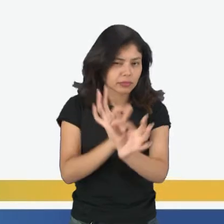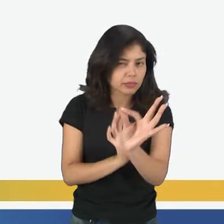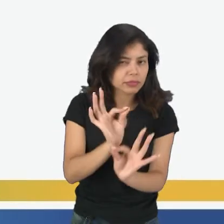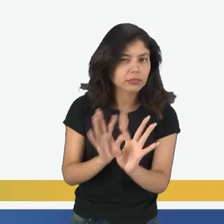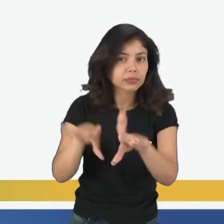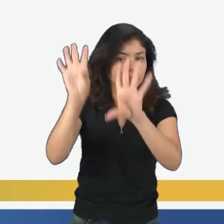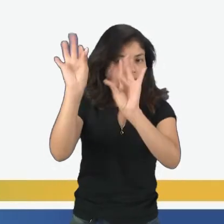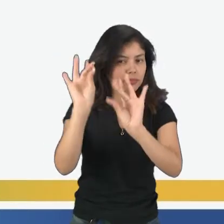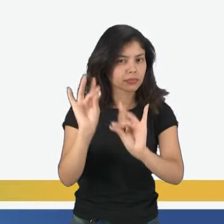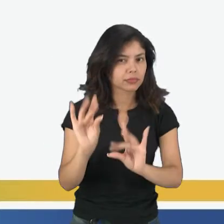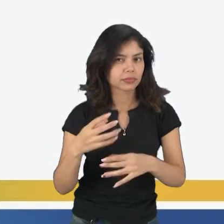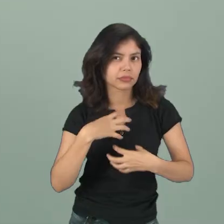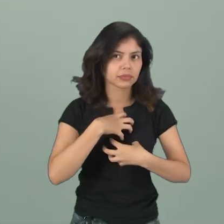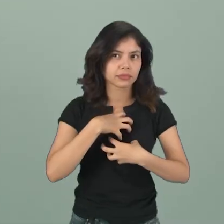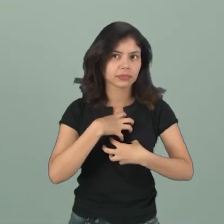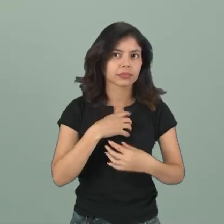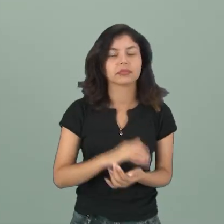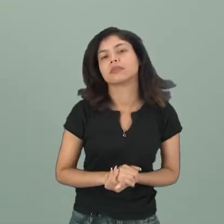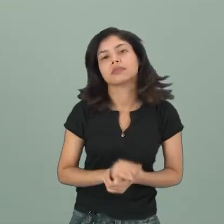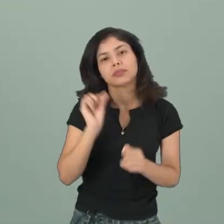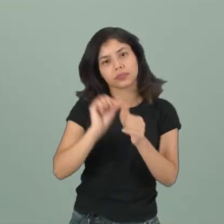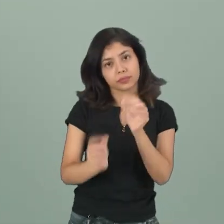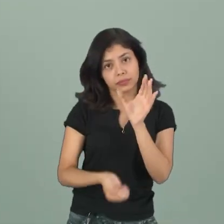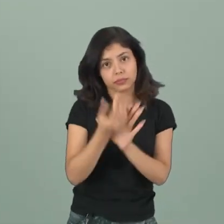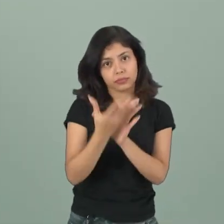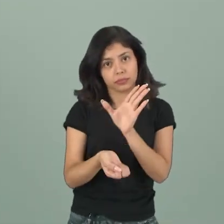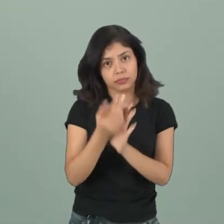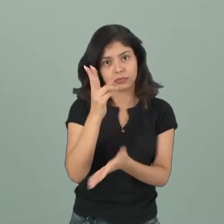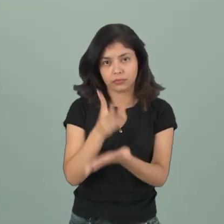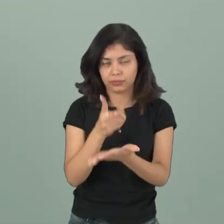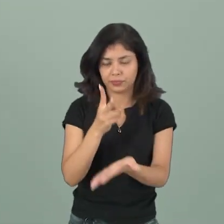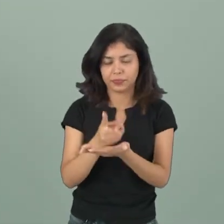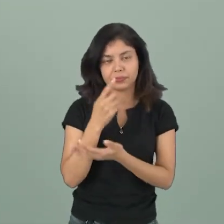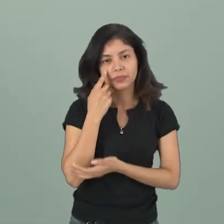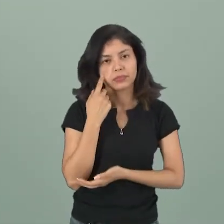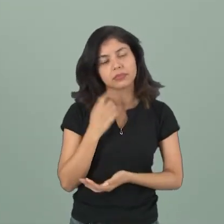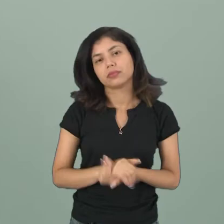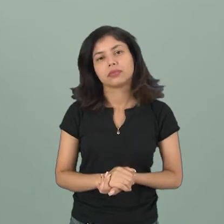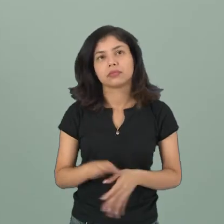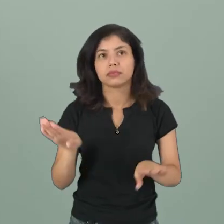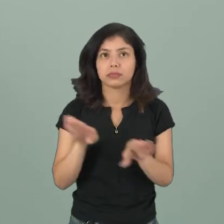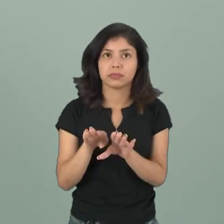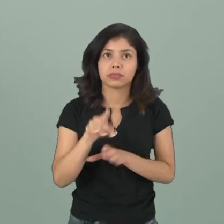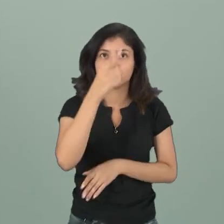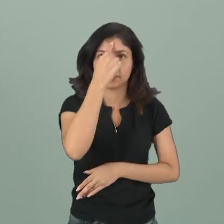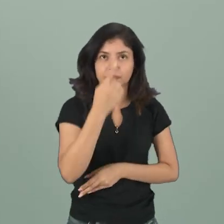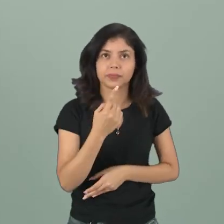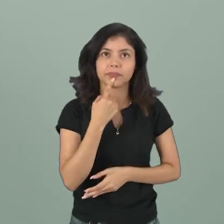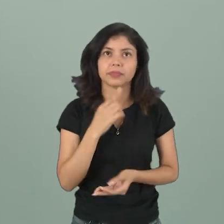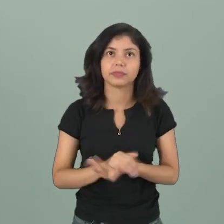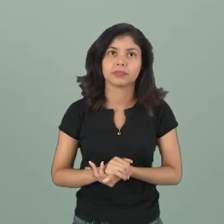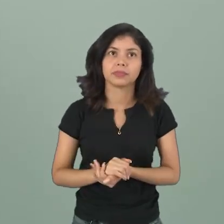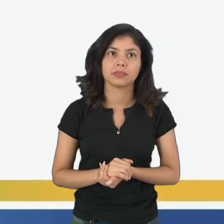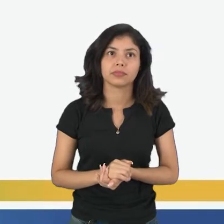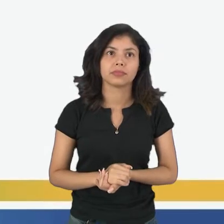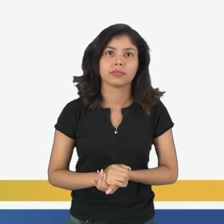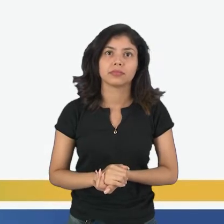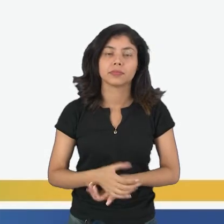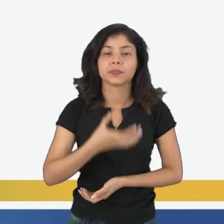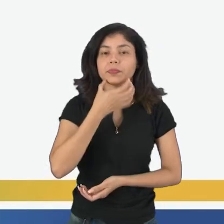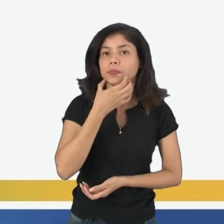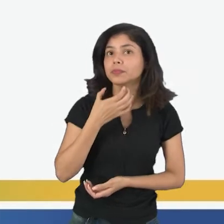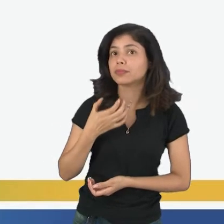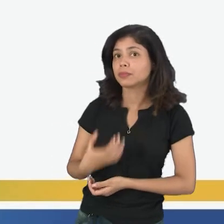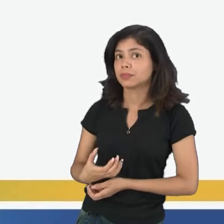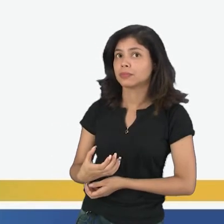a cada momento, construindo e reconstruindo a todo instante. Então aí temos a imagem aí do Natal de 2019